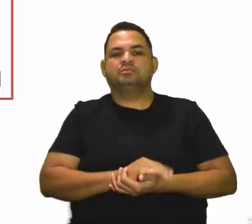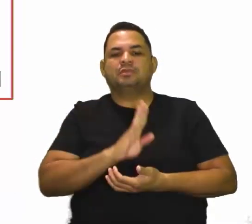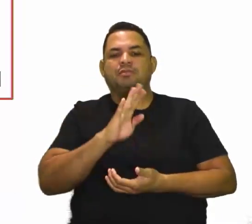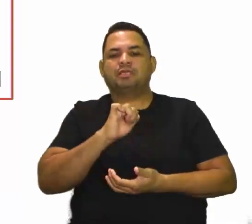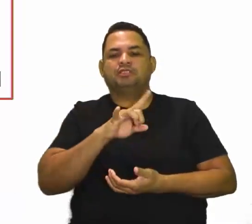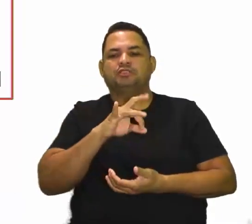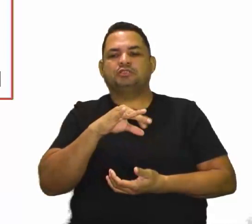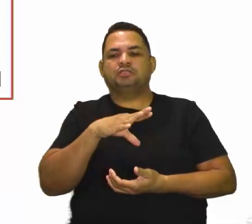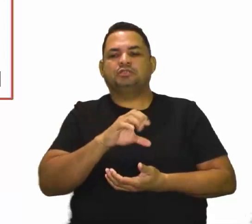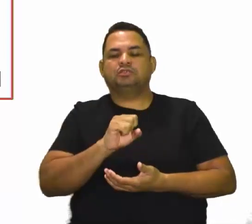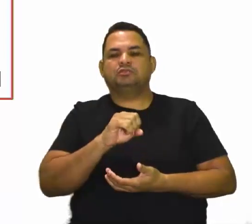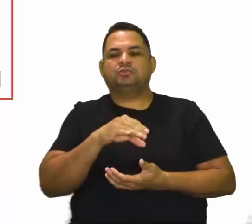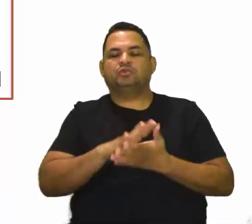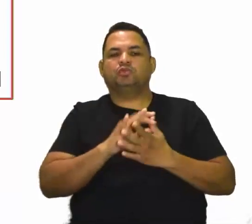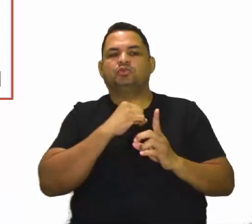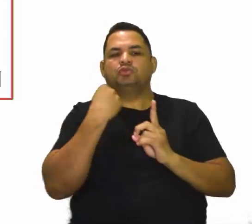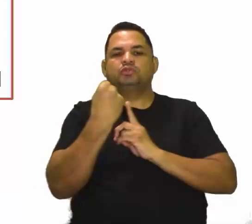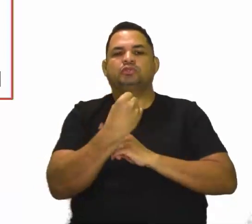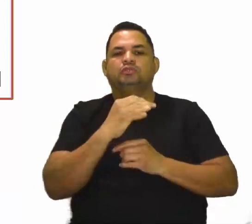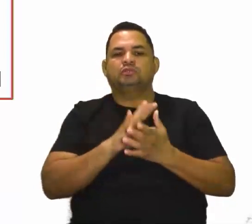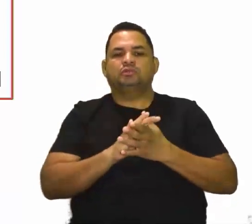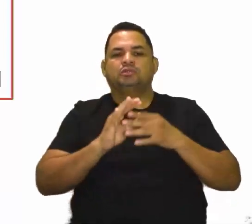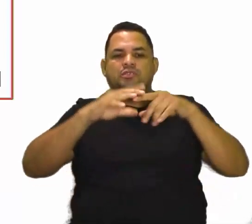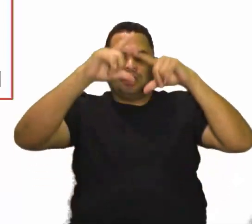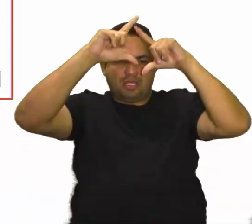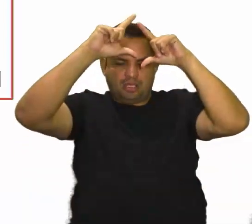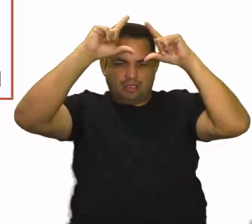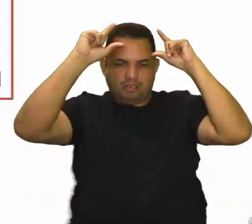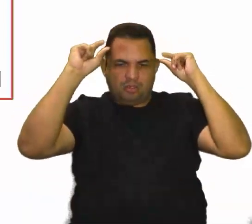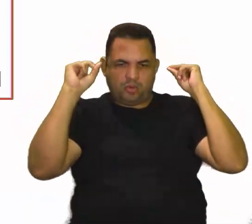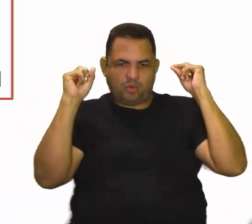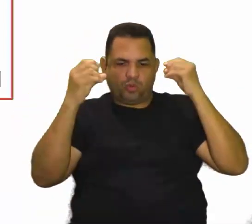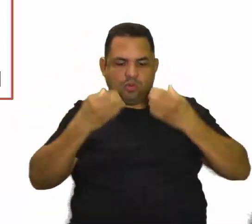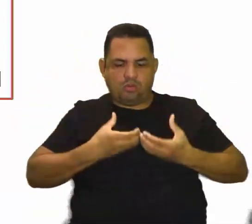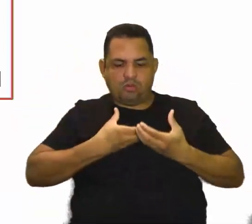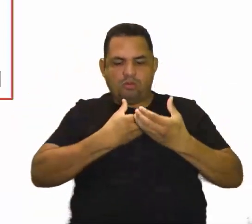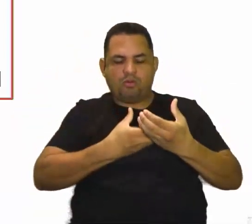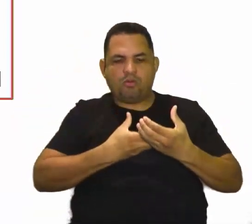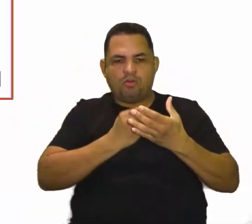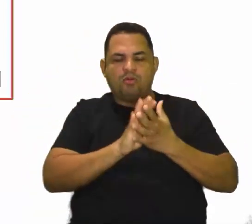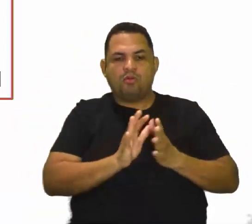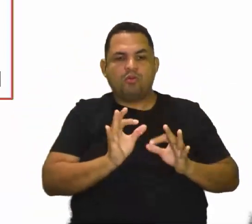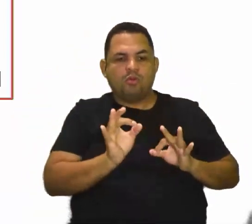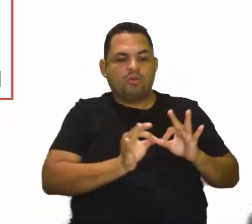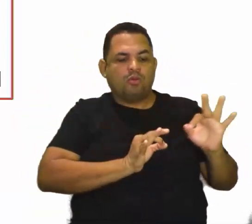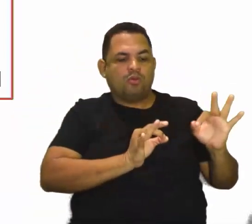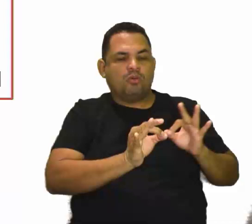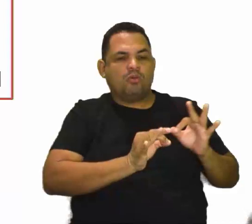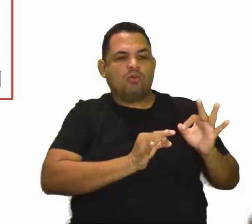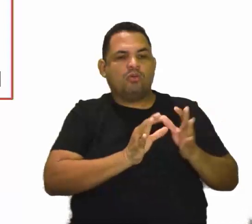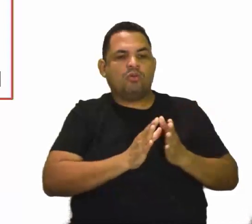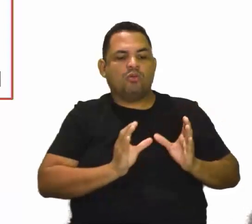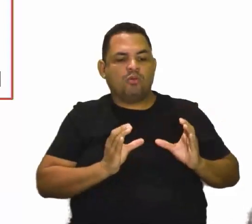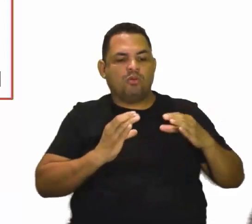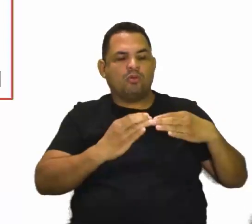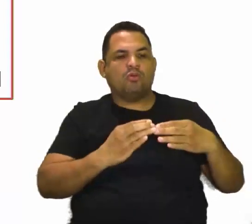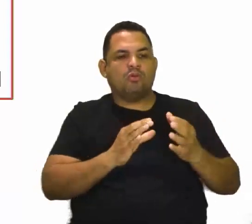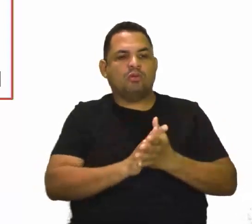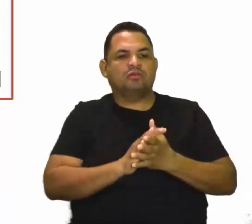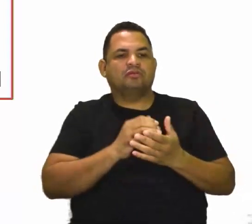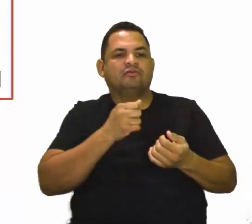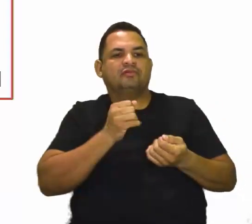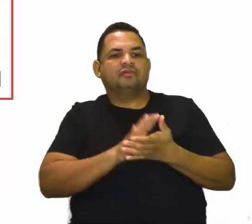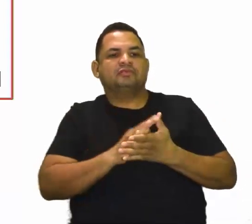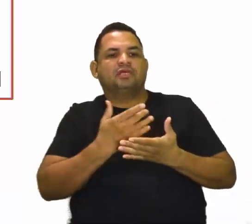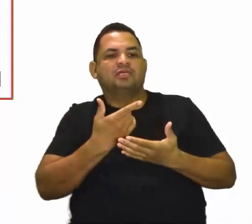banditismo social, vai ser o cangaço. Vão se formar no Nordeste grupos armados que praticavam assalto nas